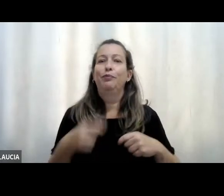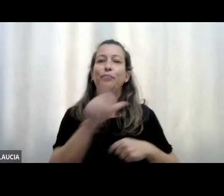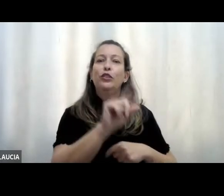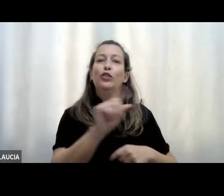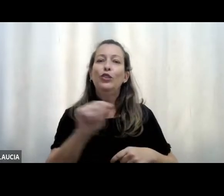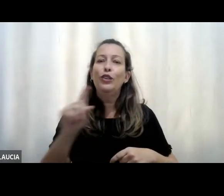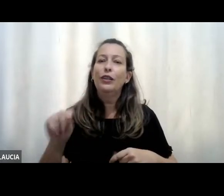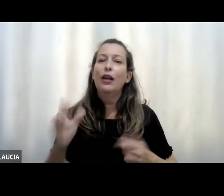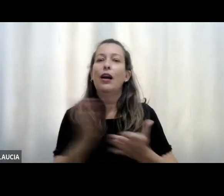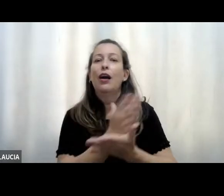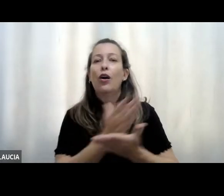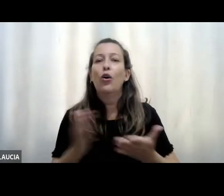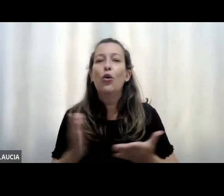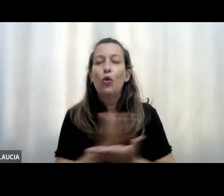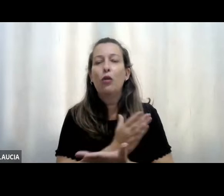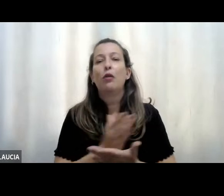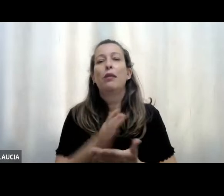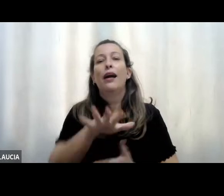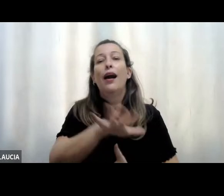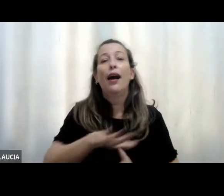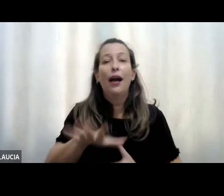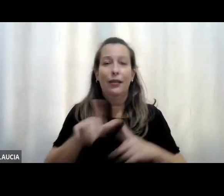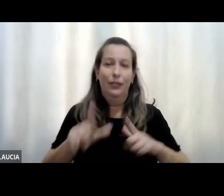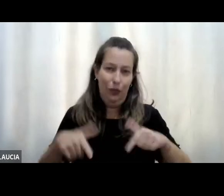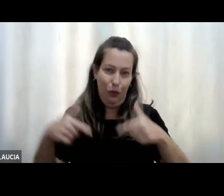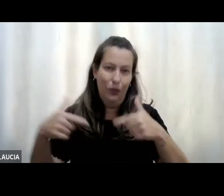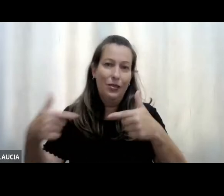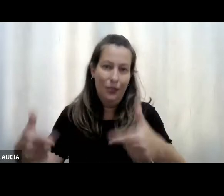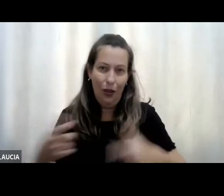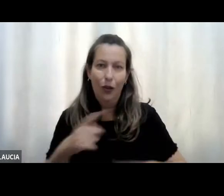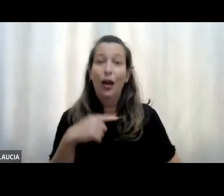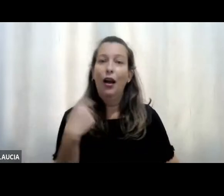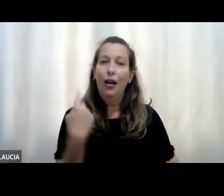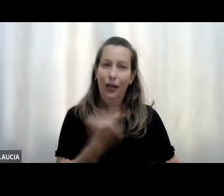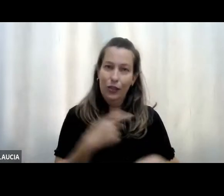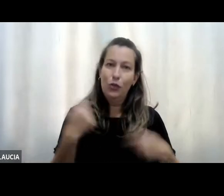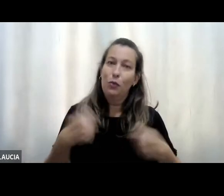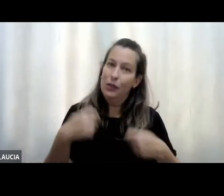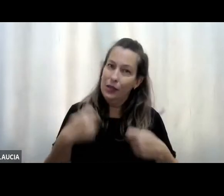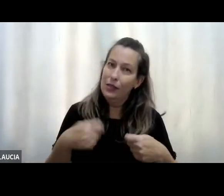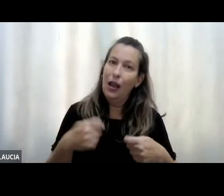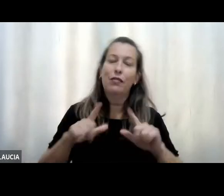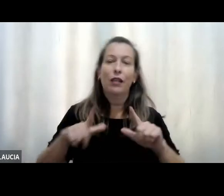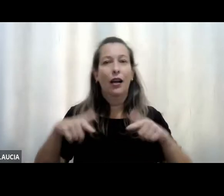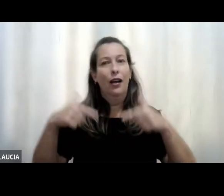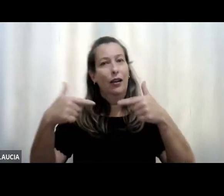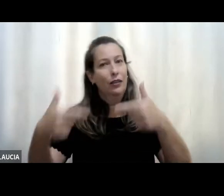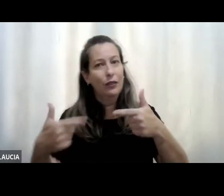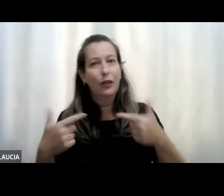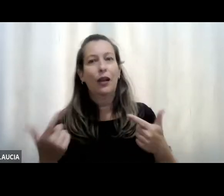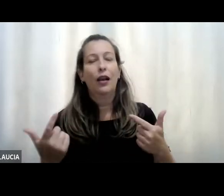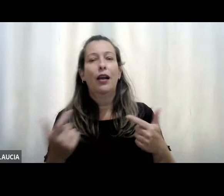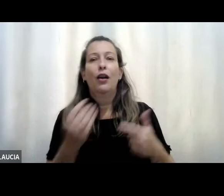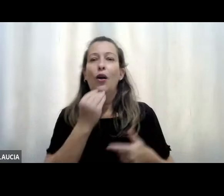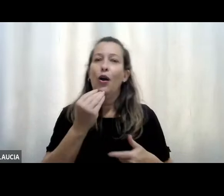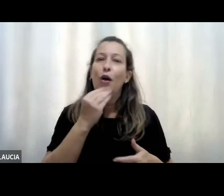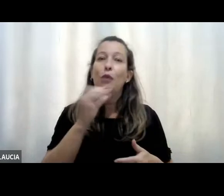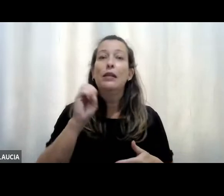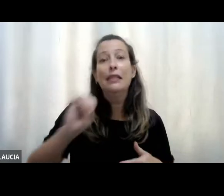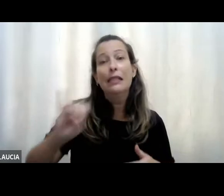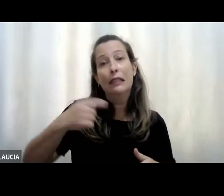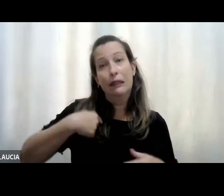de atuação para a gente. A gente tinha que atuar obrigatoriamente. Obviamente, assim, se eu pudesse também